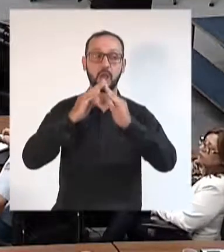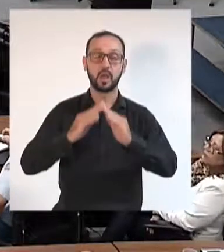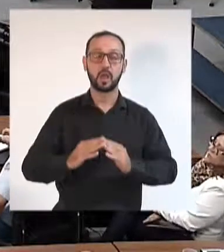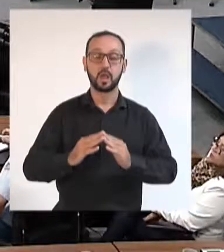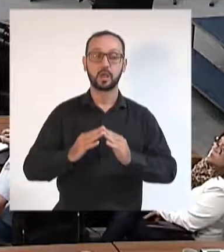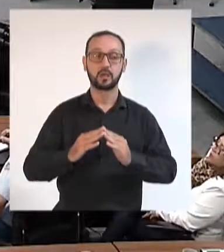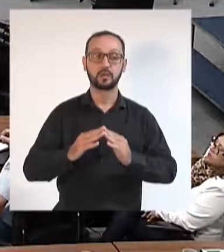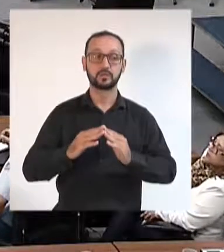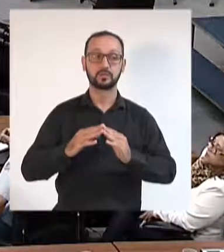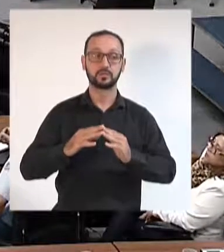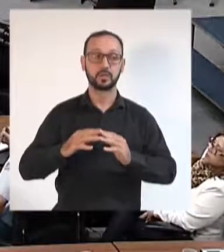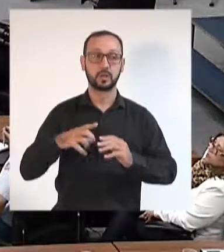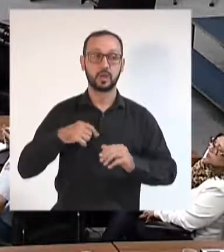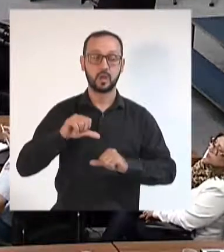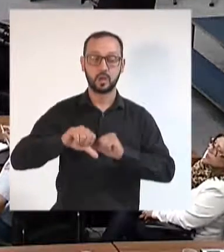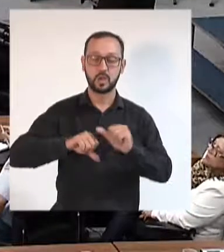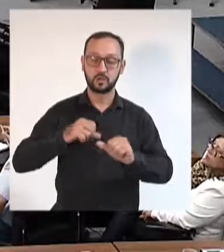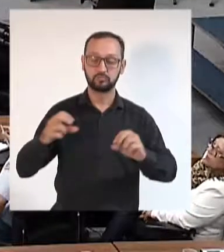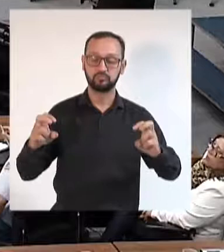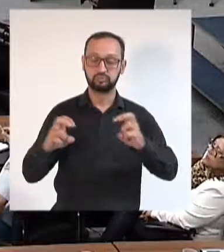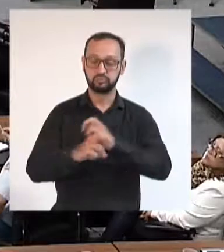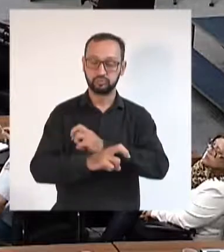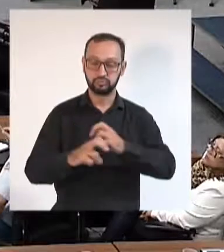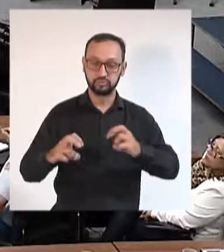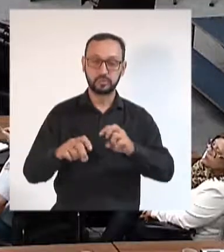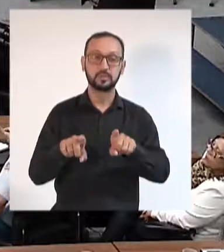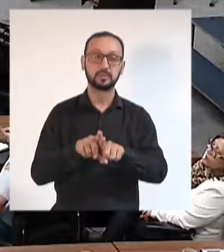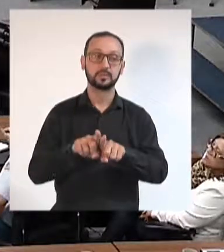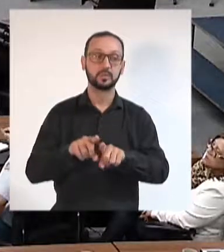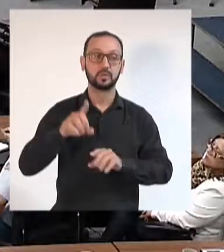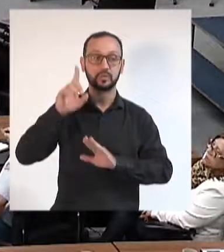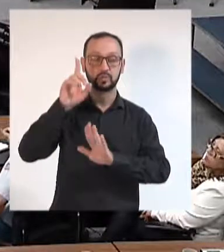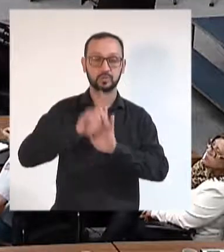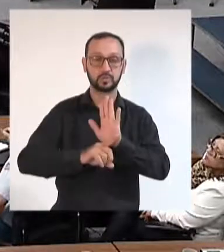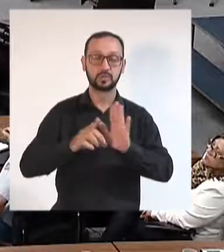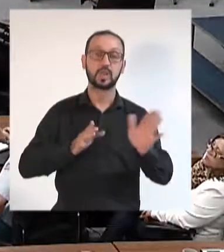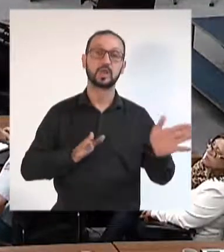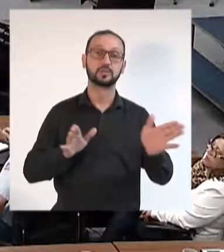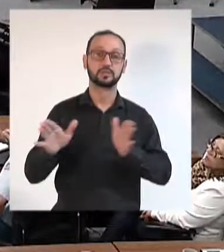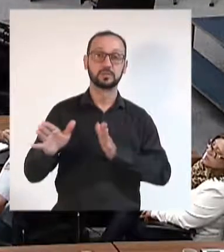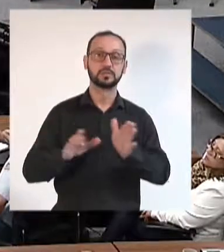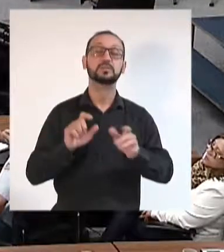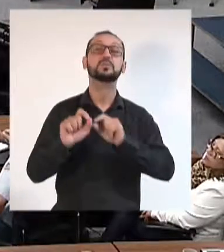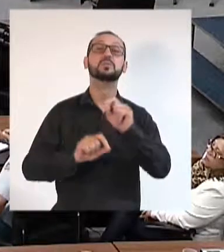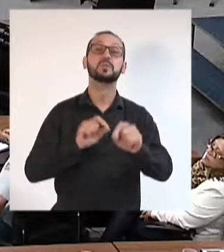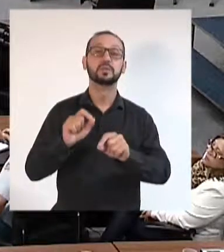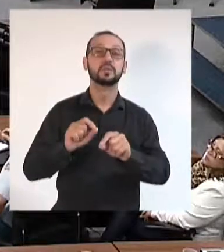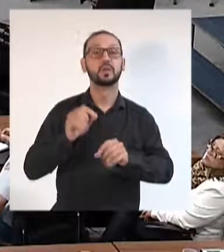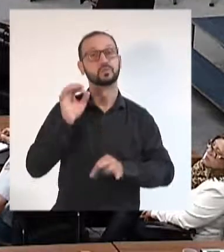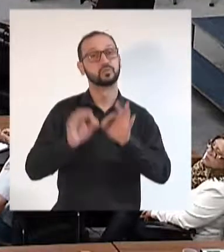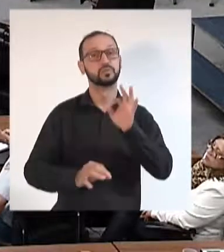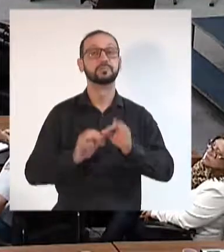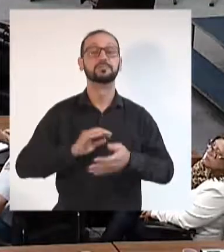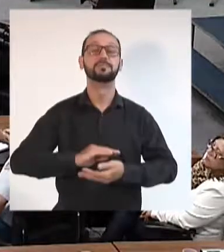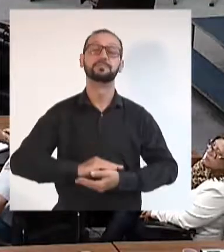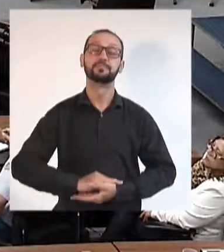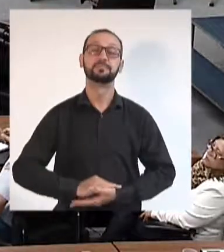habitação, ao transporte e ainda o direito de acesso à justiça.